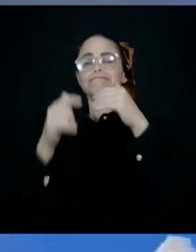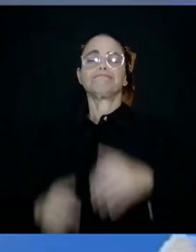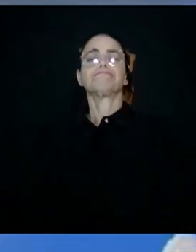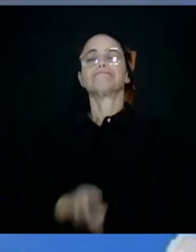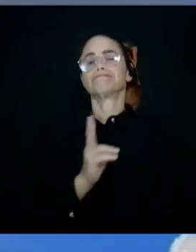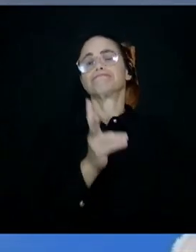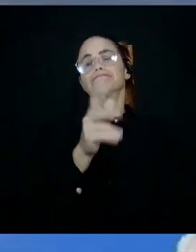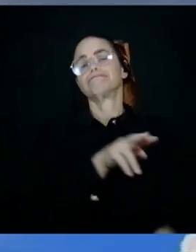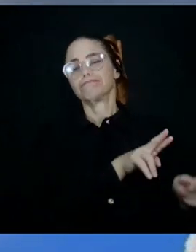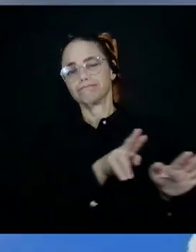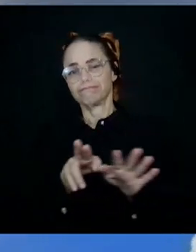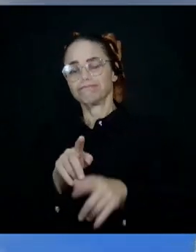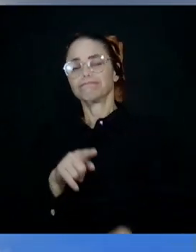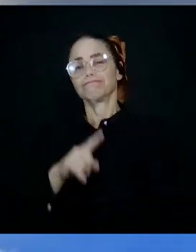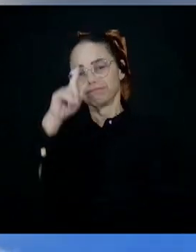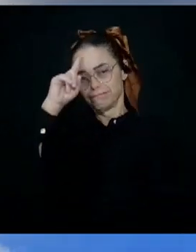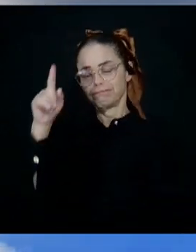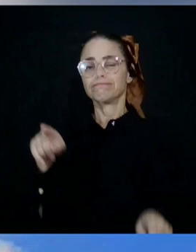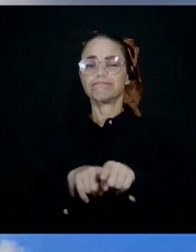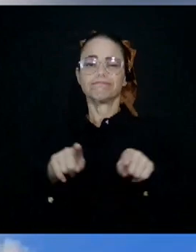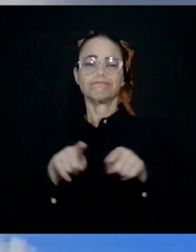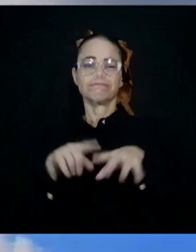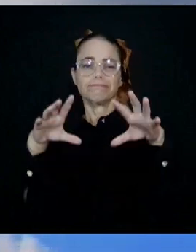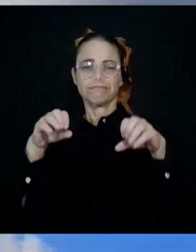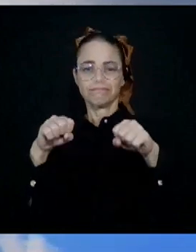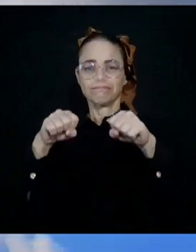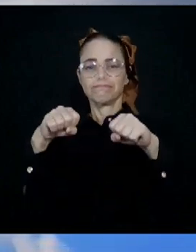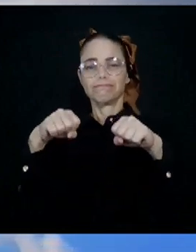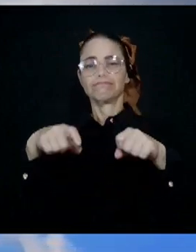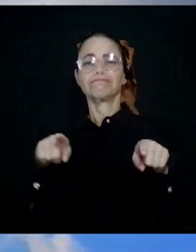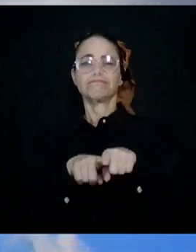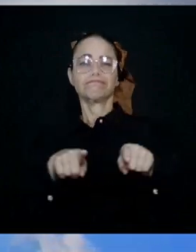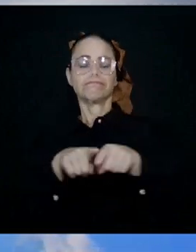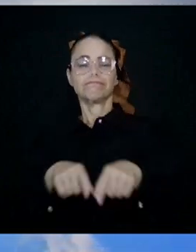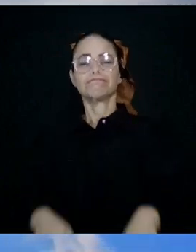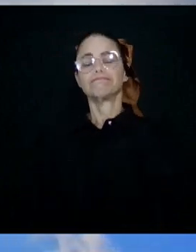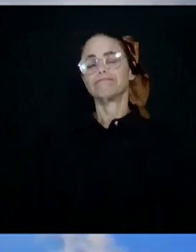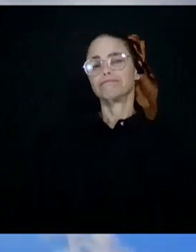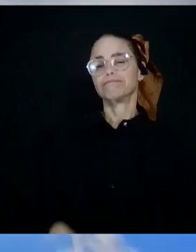e a noite de hoje também, tá bom? Então se cuide, atenção